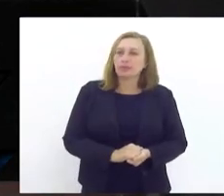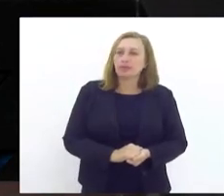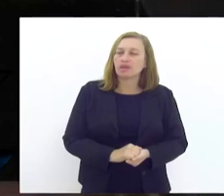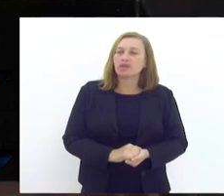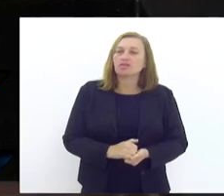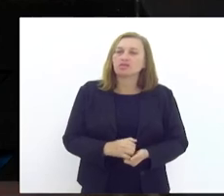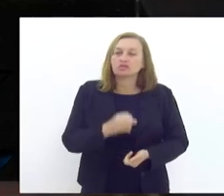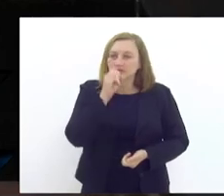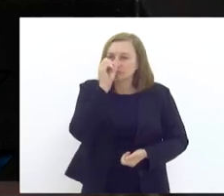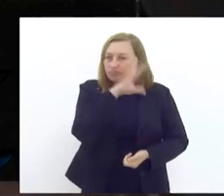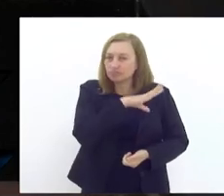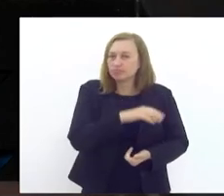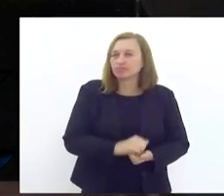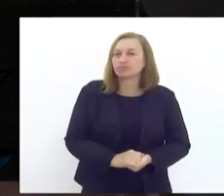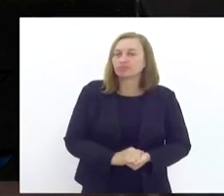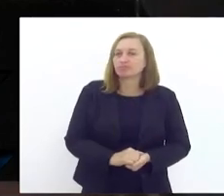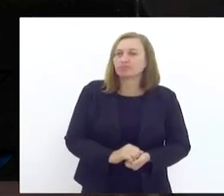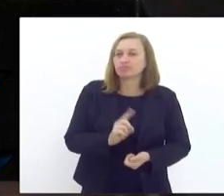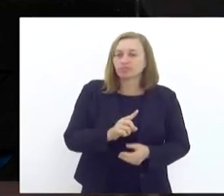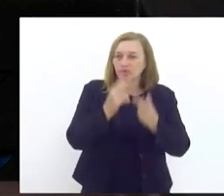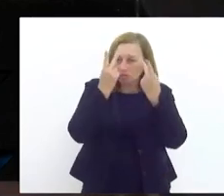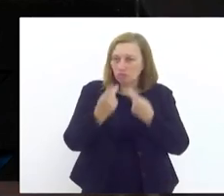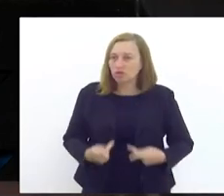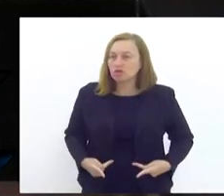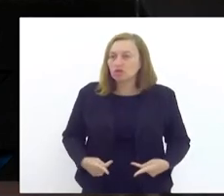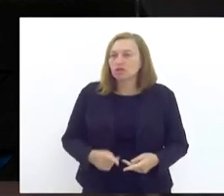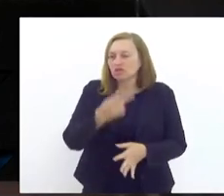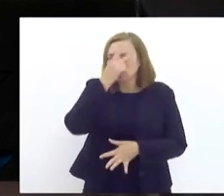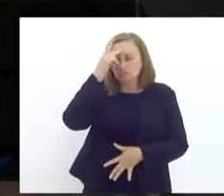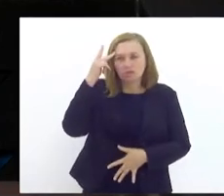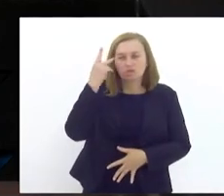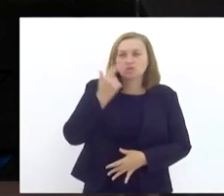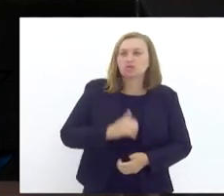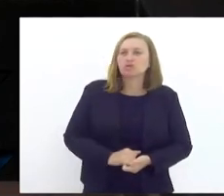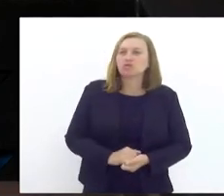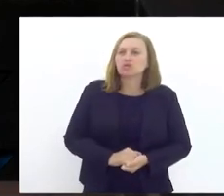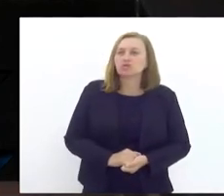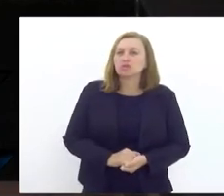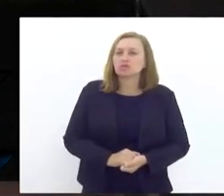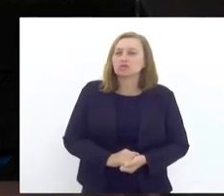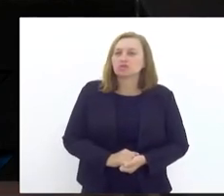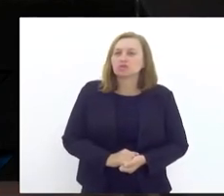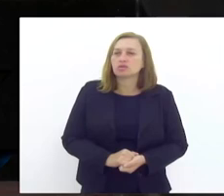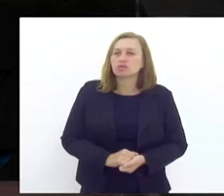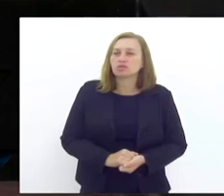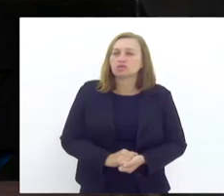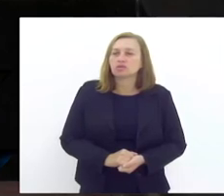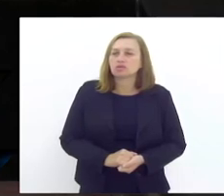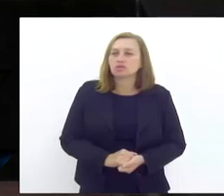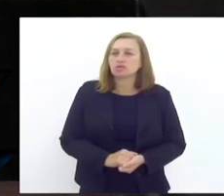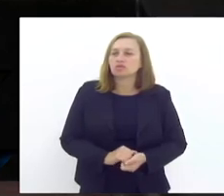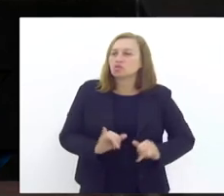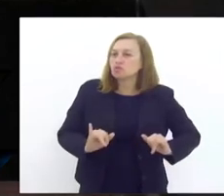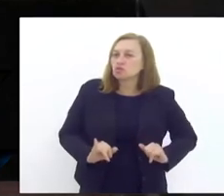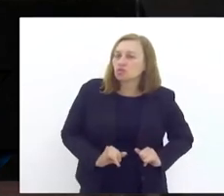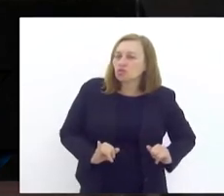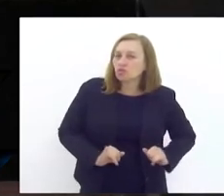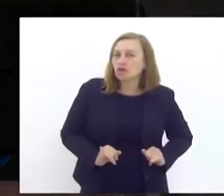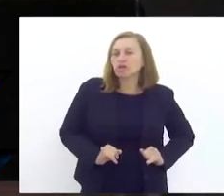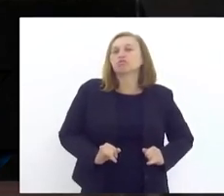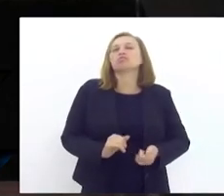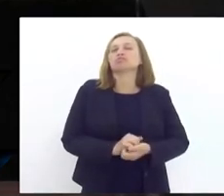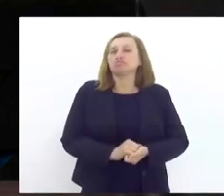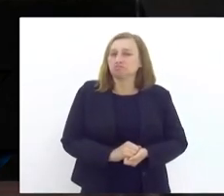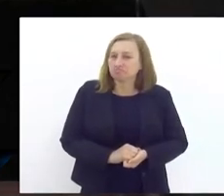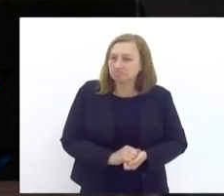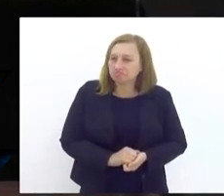covardia desumano com aquelas pessoas que estão carregando essa máquina pesada esse fardo dessa